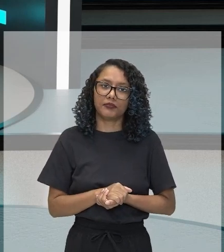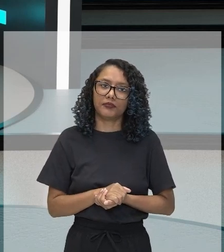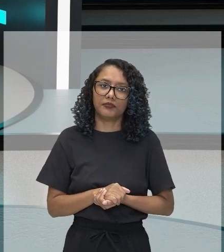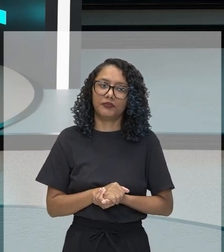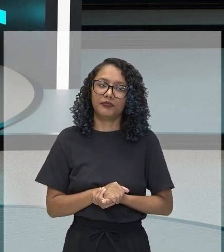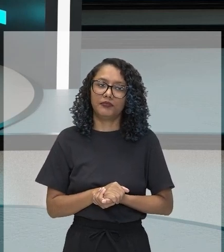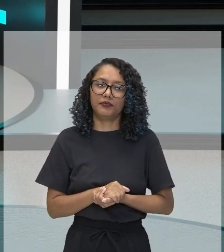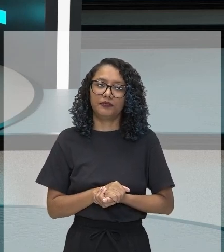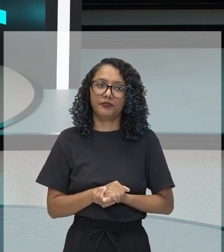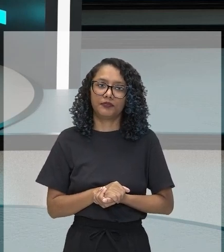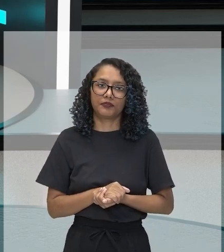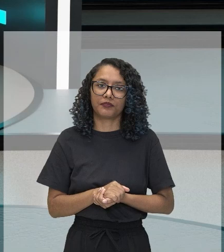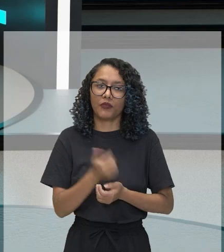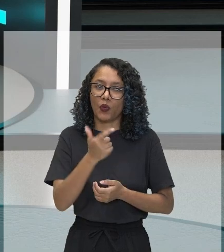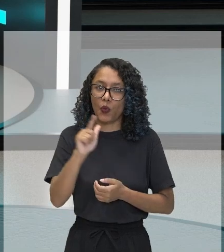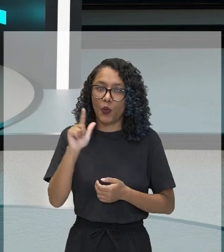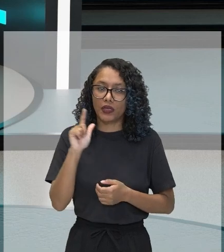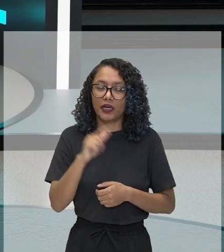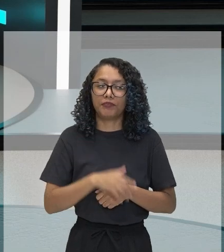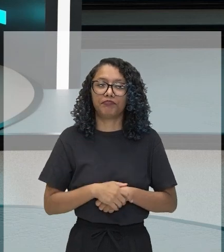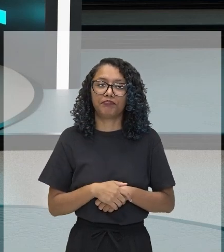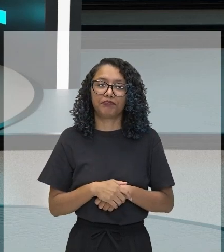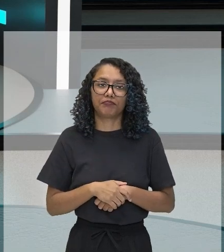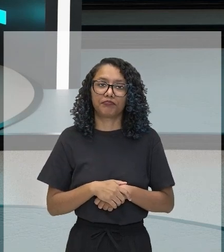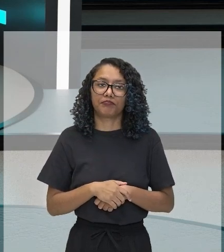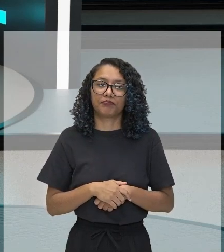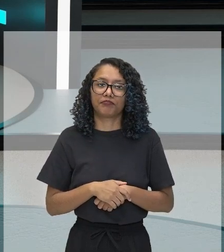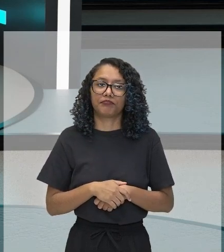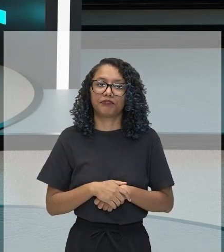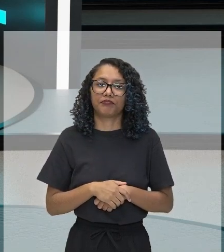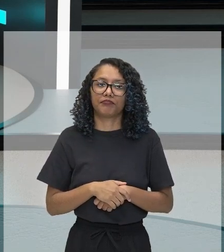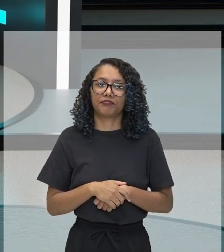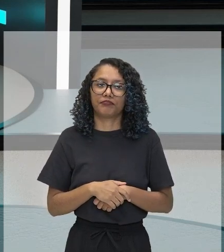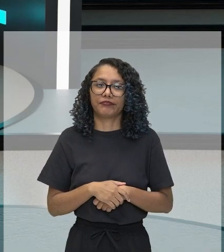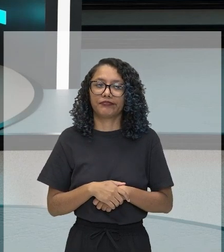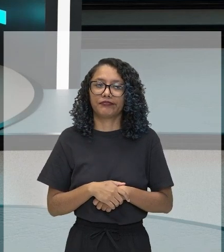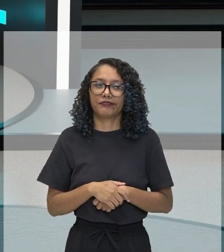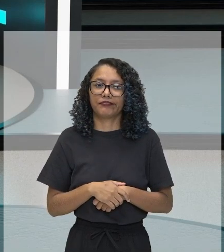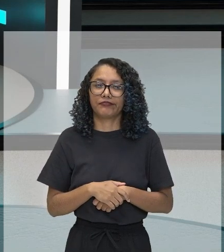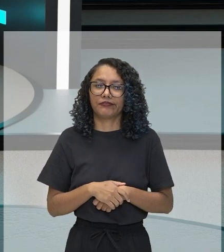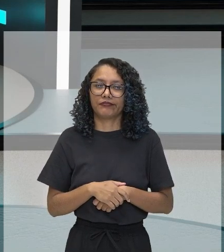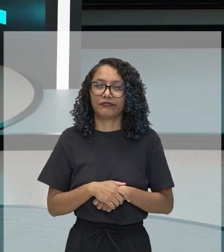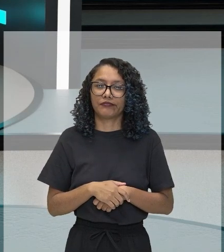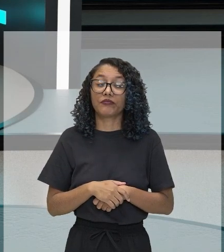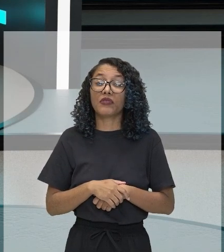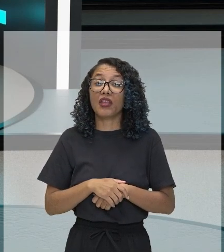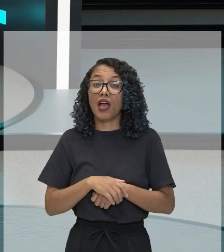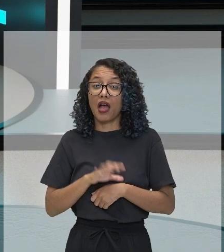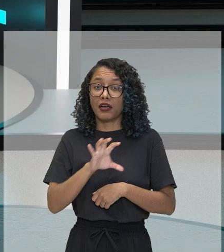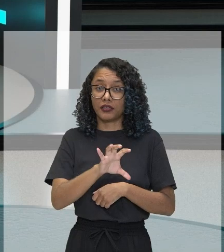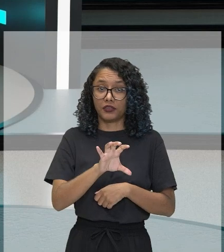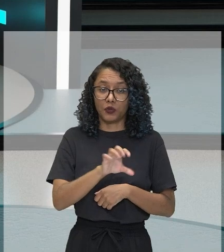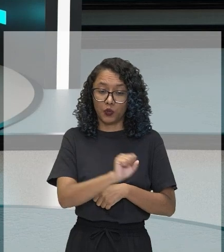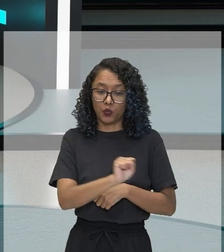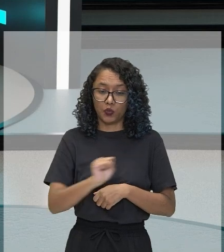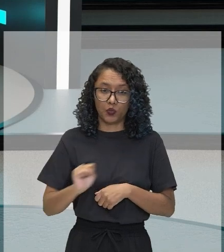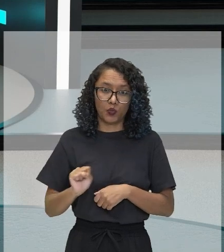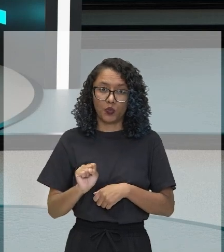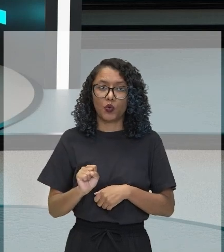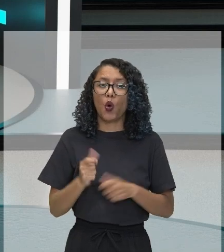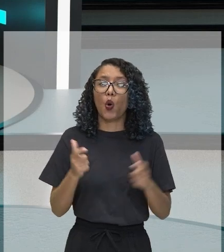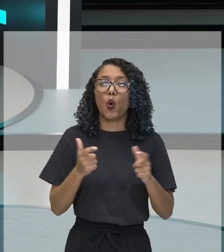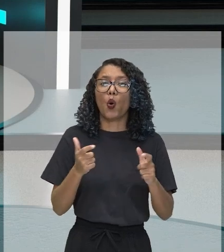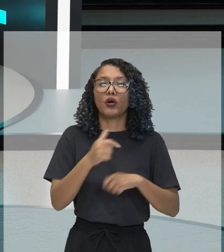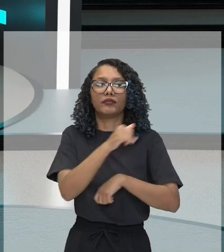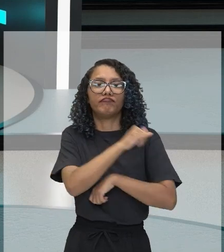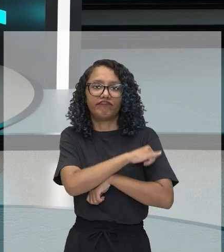Vamos agora viajar para uma outra região. E agora vamos no Sudeste, olha lá, no Rio de